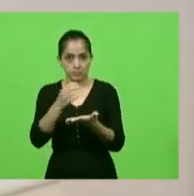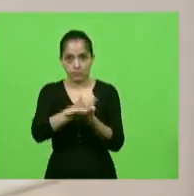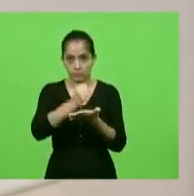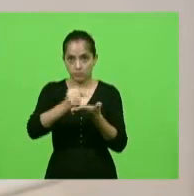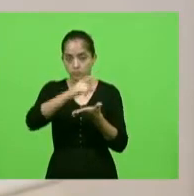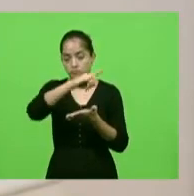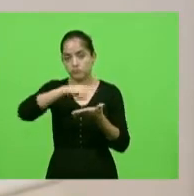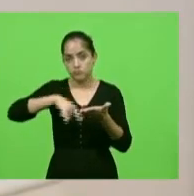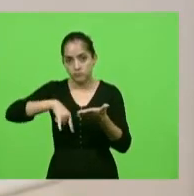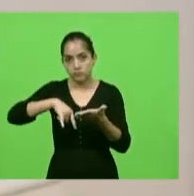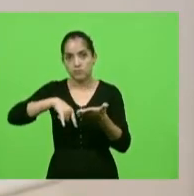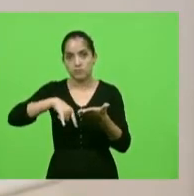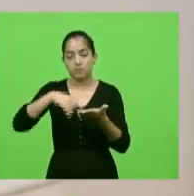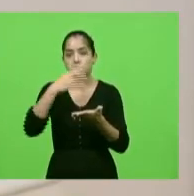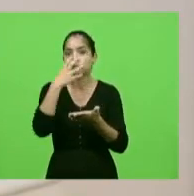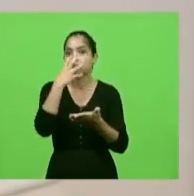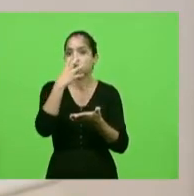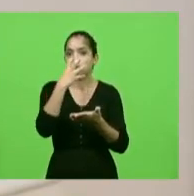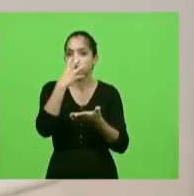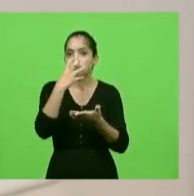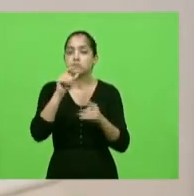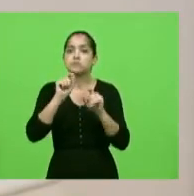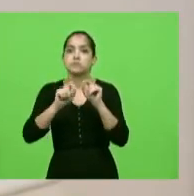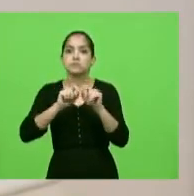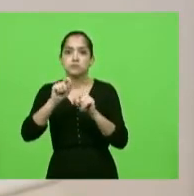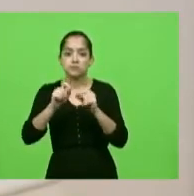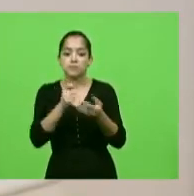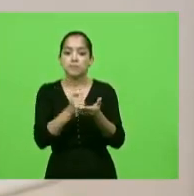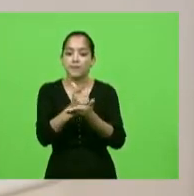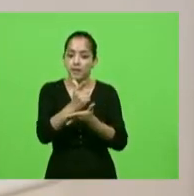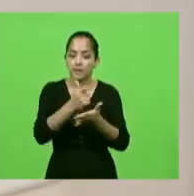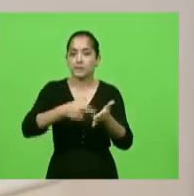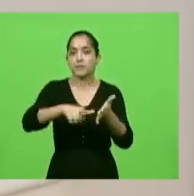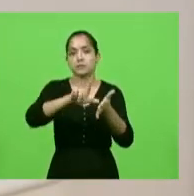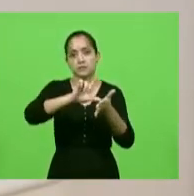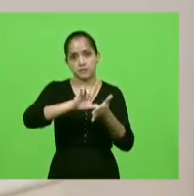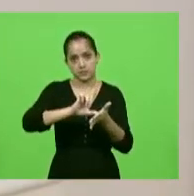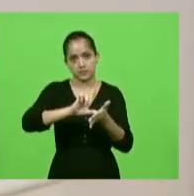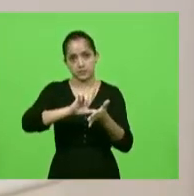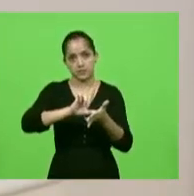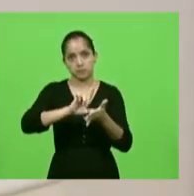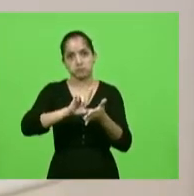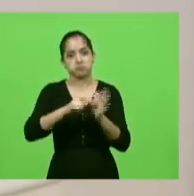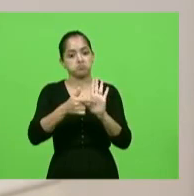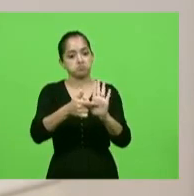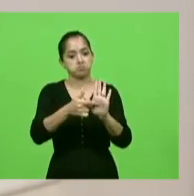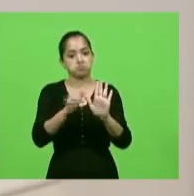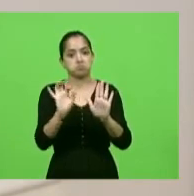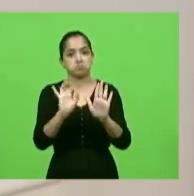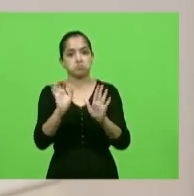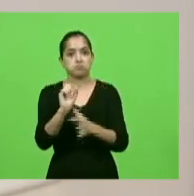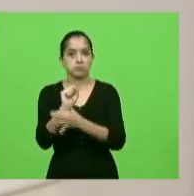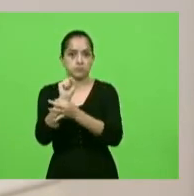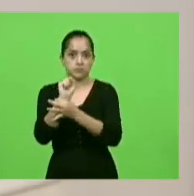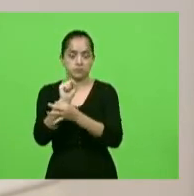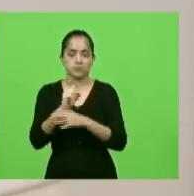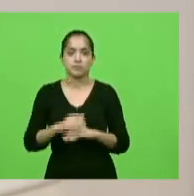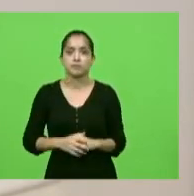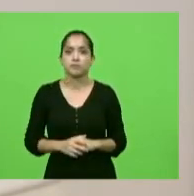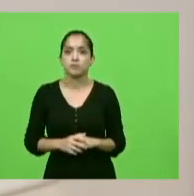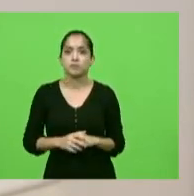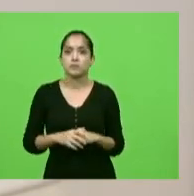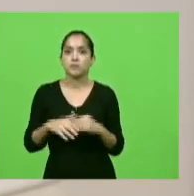dos ventiladores pulmonares previa a hipótese de pagamento antecipado sem a prestação de qualquer garantia ao Estado. Isso, por si